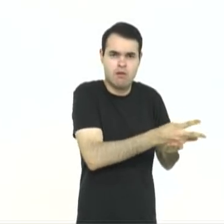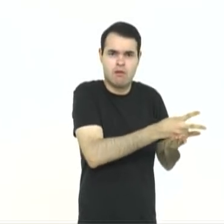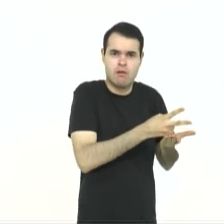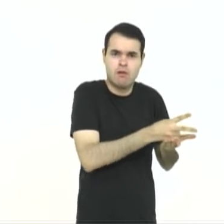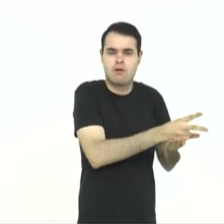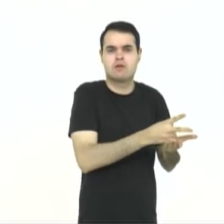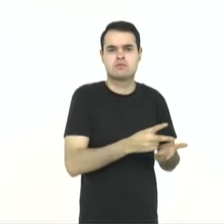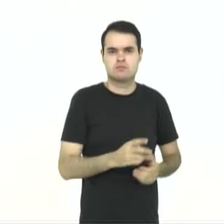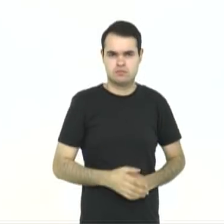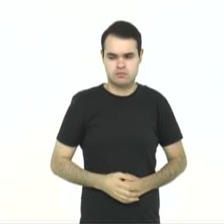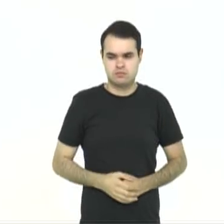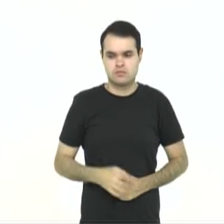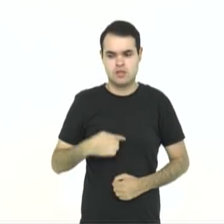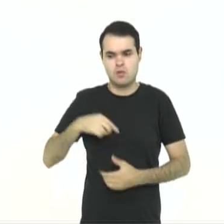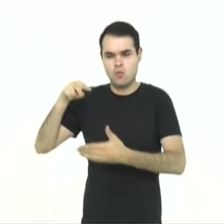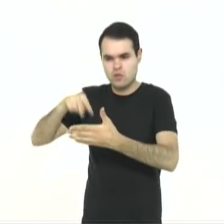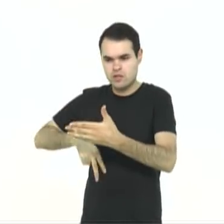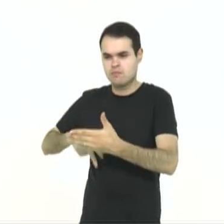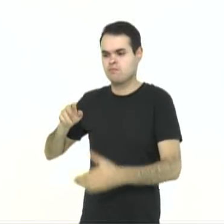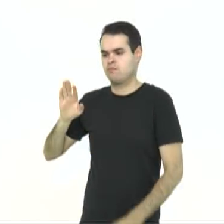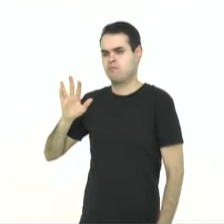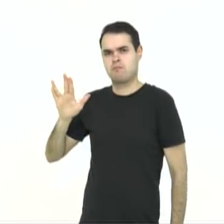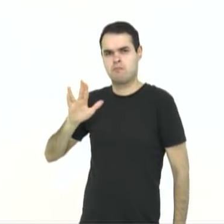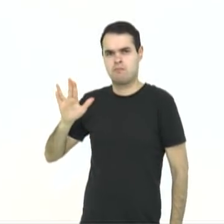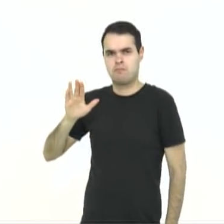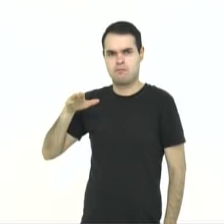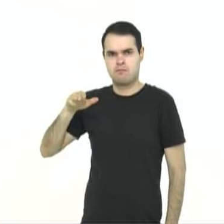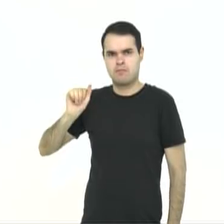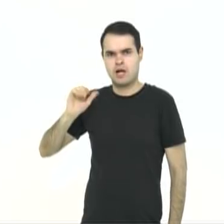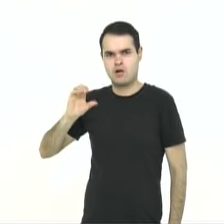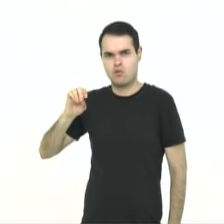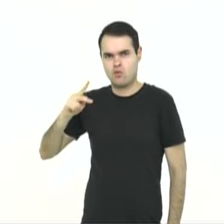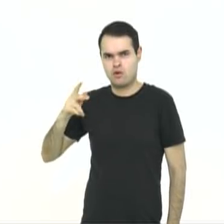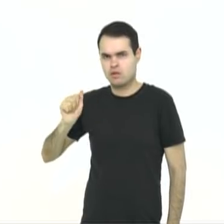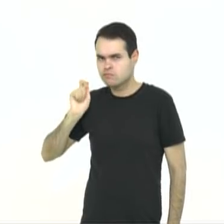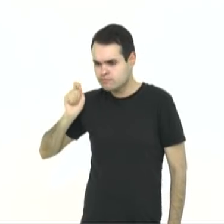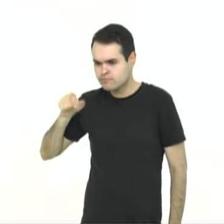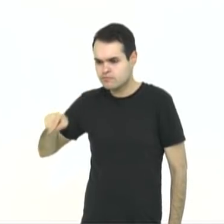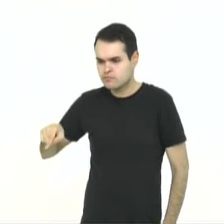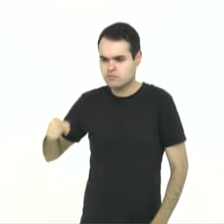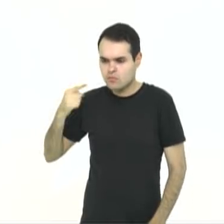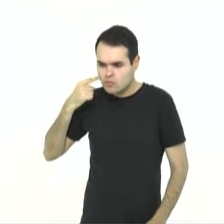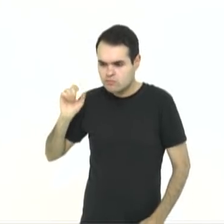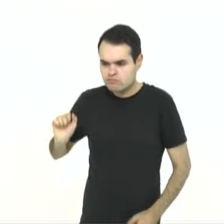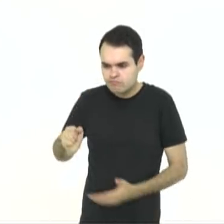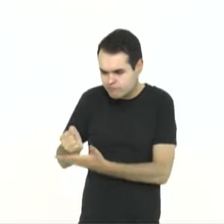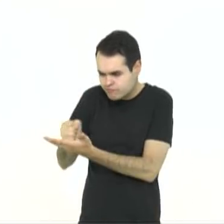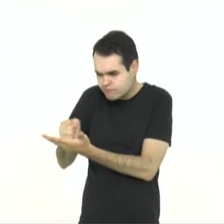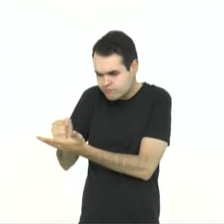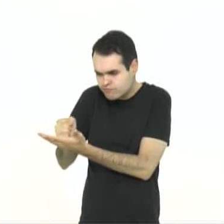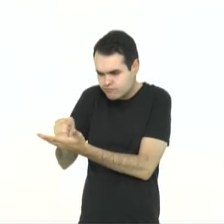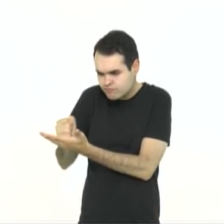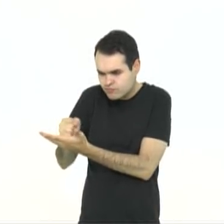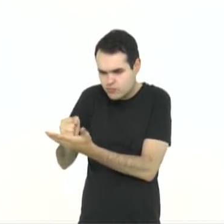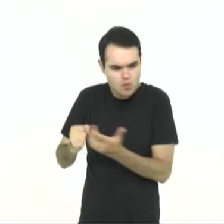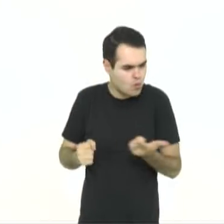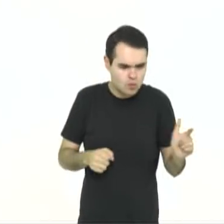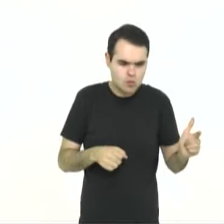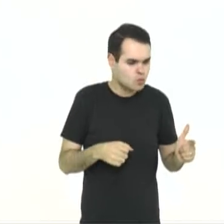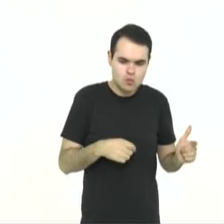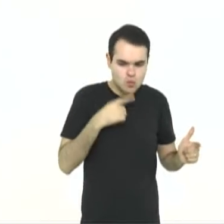de um tratamento à base de maconha, o qual ameniza tais crises de maneira que nenhum outro medicamento o